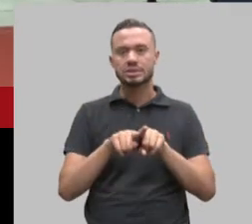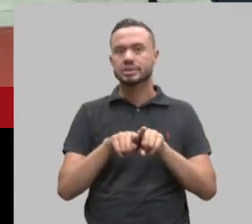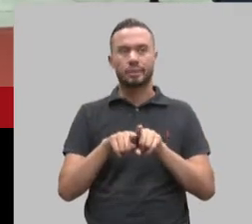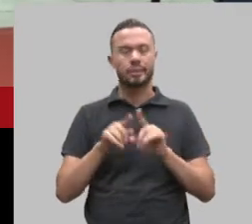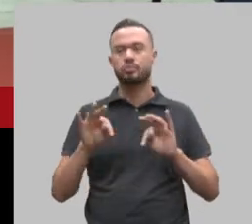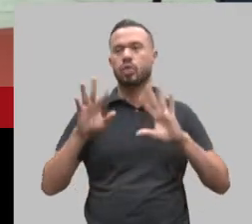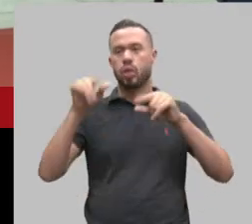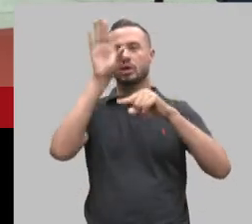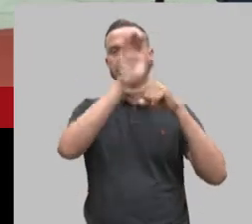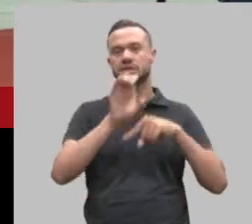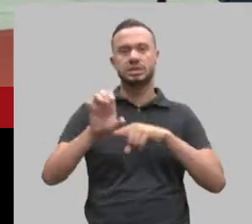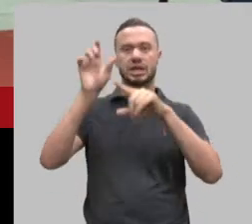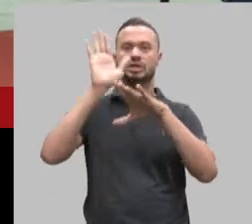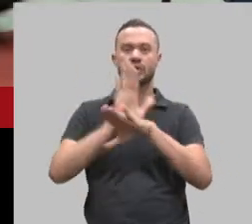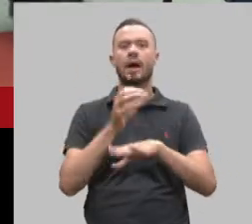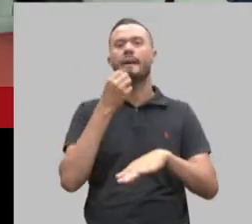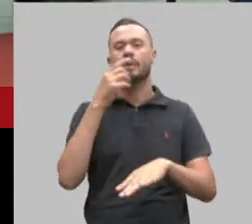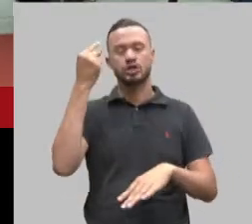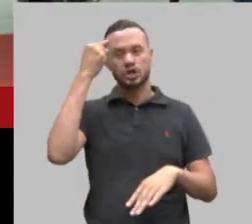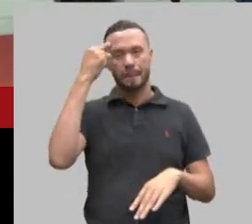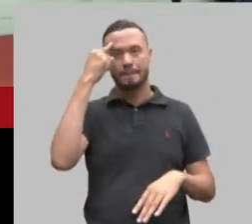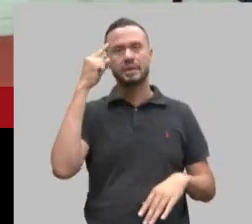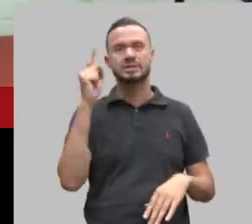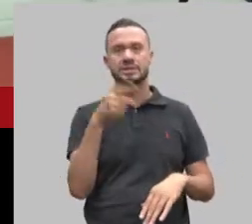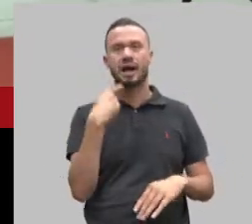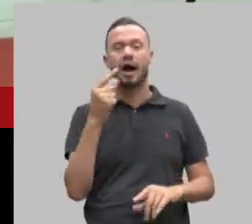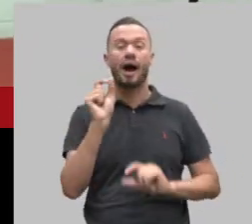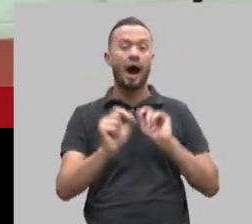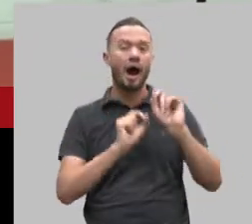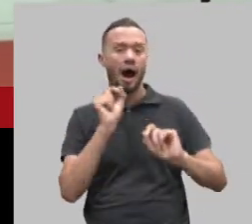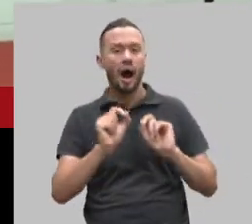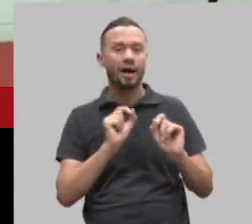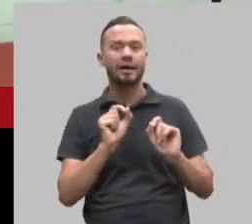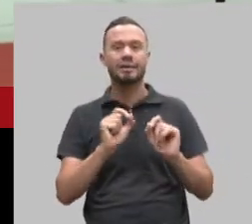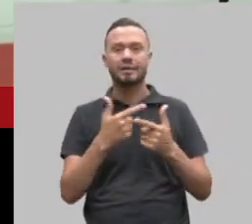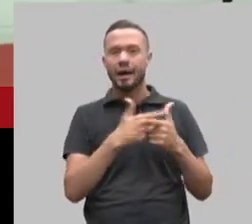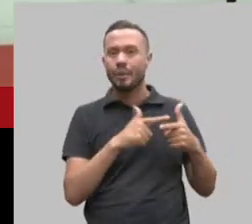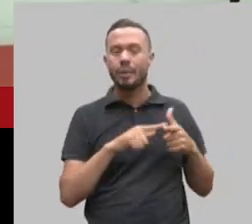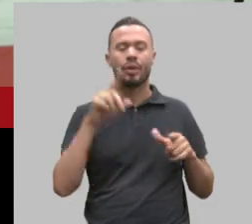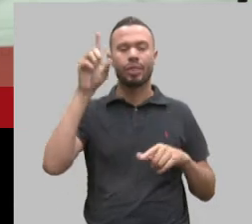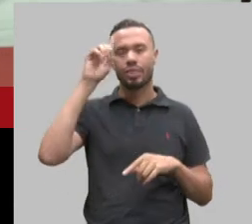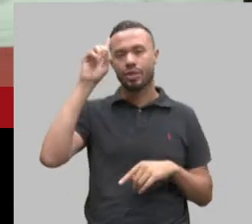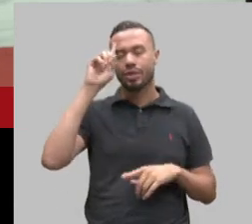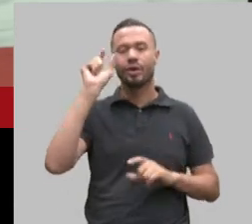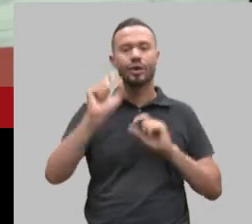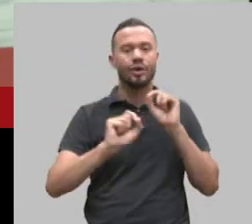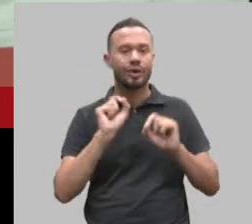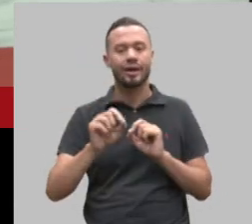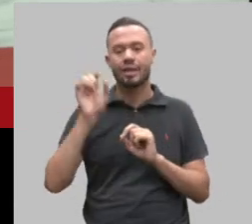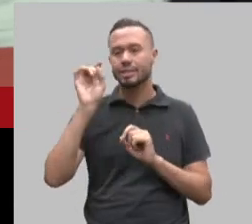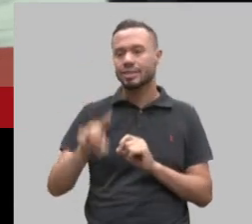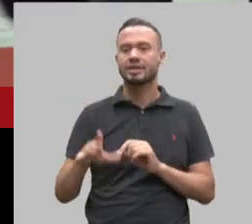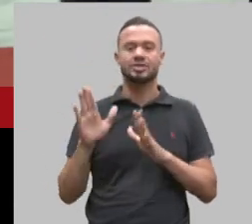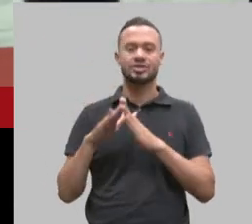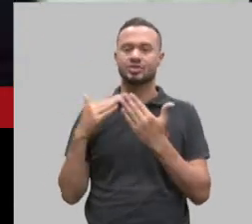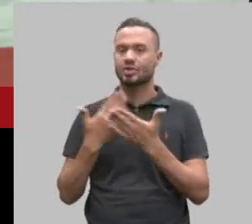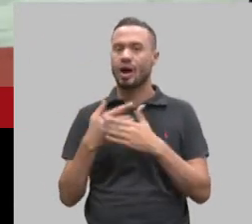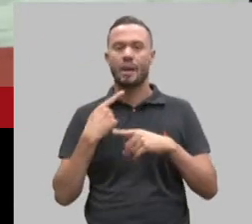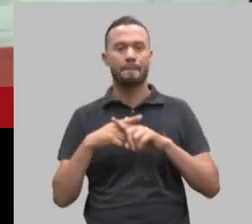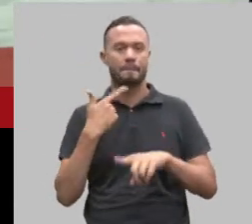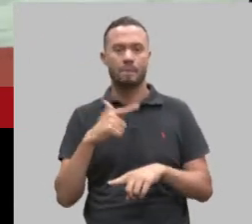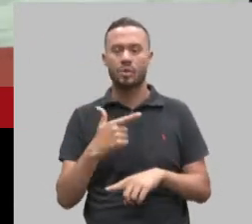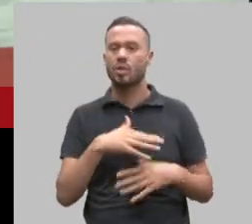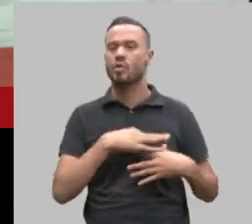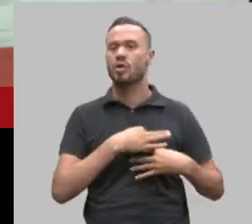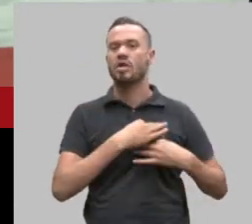pensar fora da nossa bolha é pra gente pensar em quem é prejudicado todos os dias Quem Deixa de ir pra escola porque não tem uniforme para ir todos os